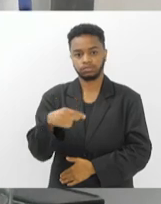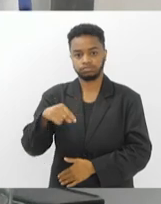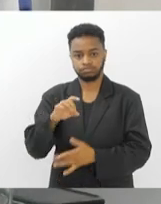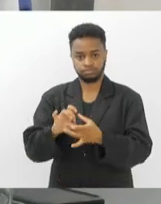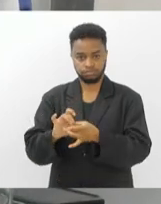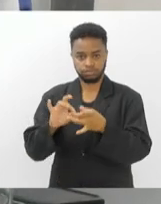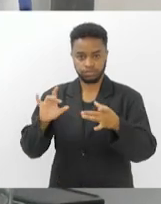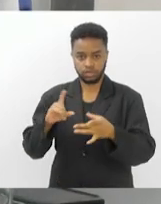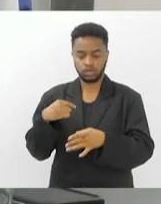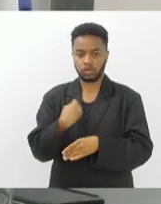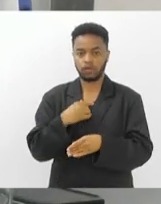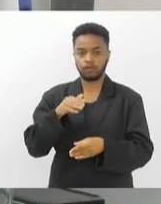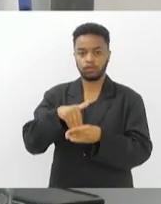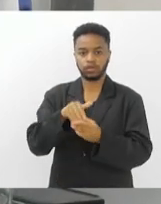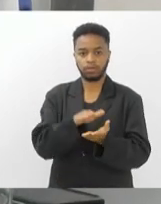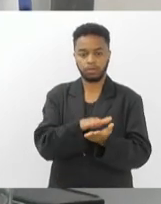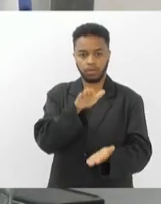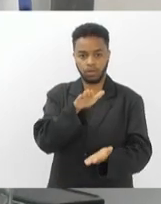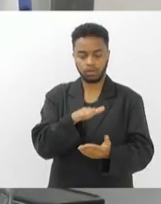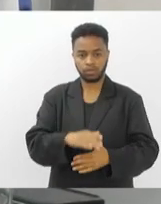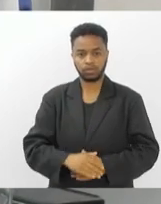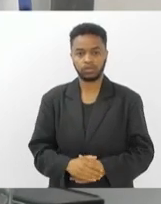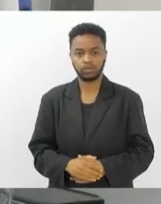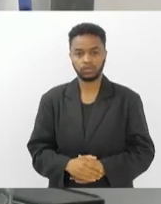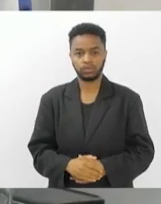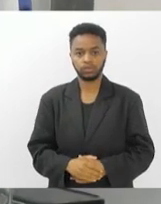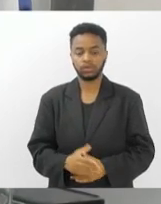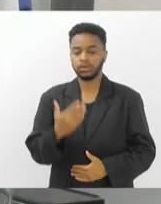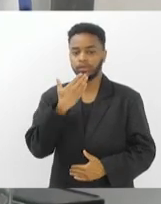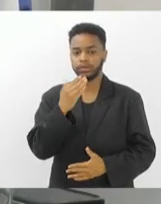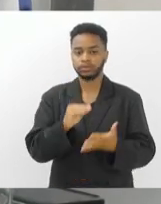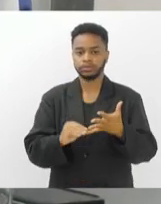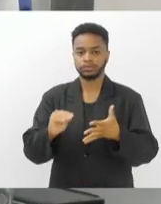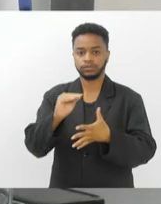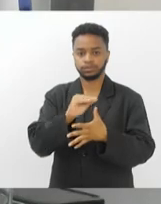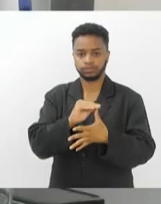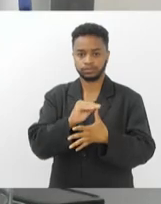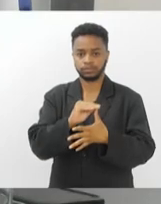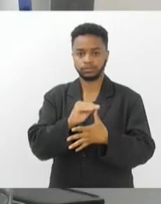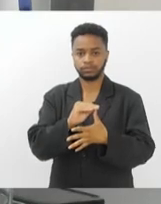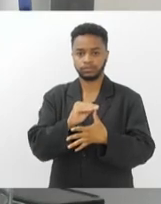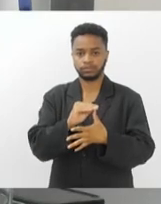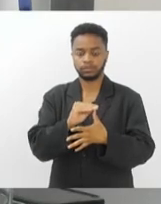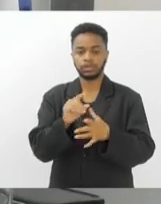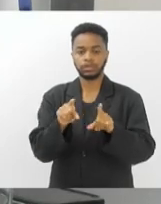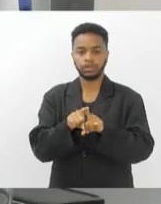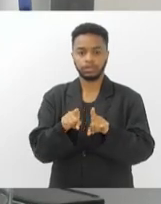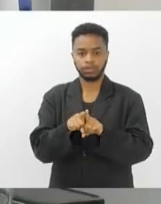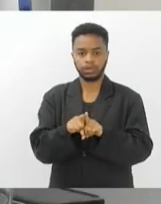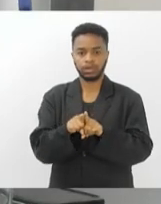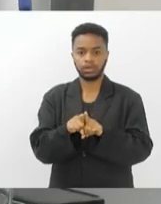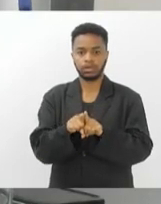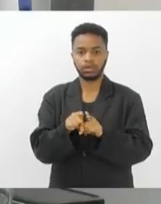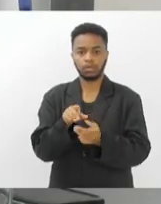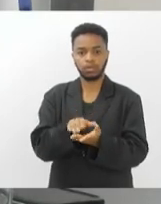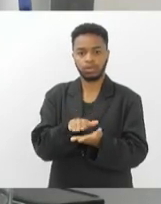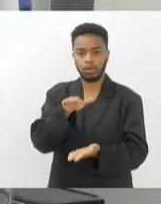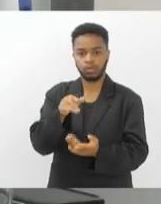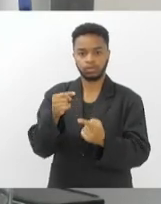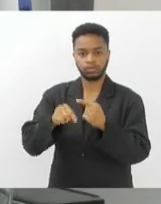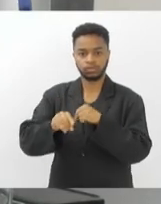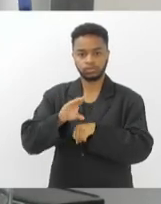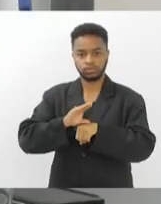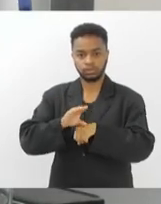plenário para que a gente vote em bloco os pedidos de inversão de pauta, assim como os blocos de